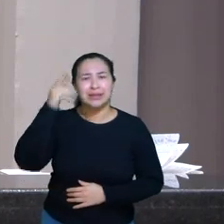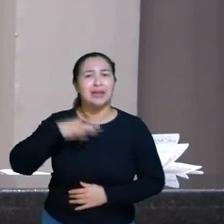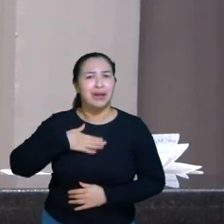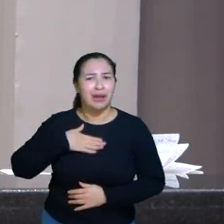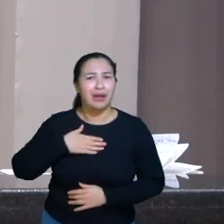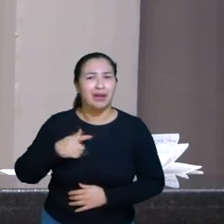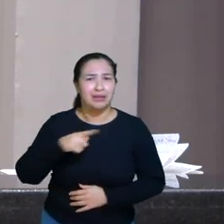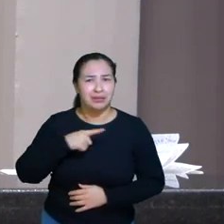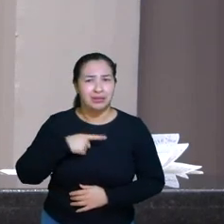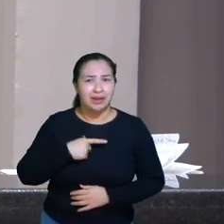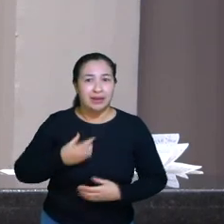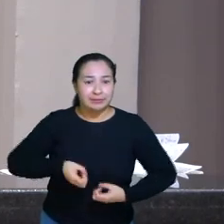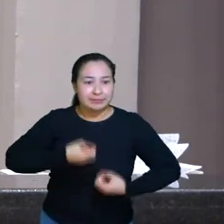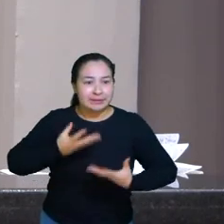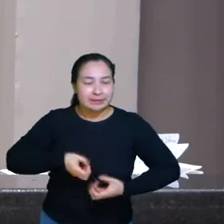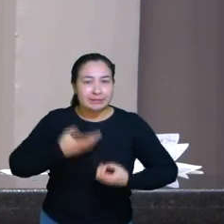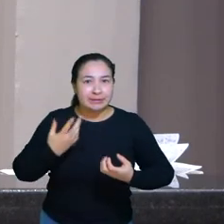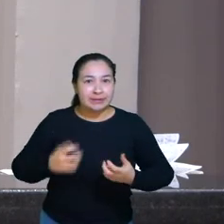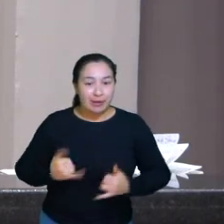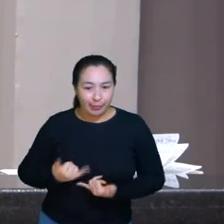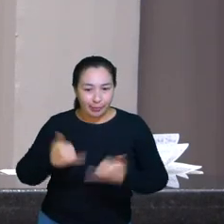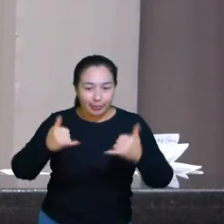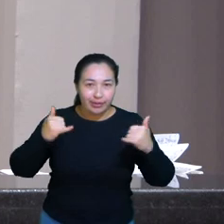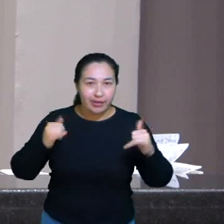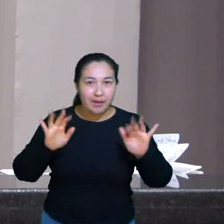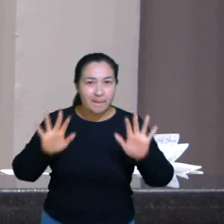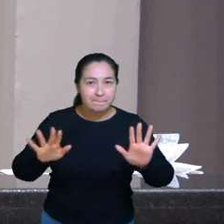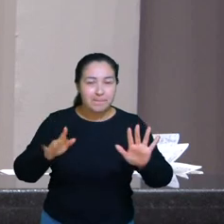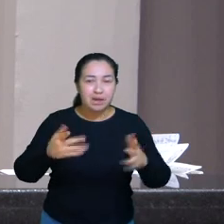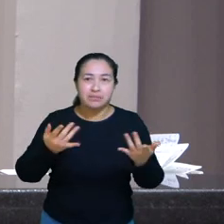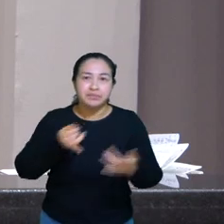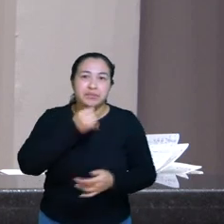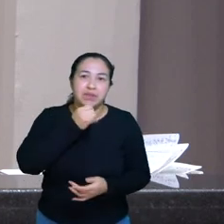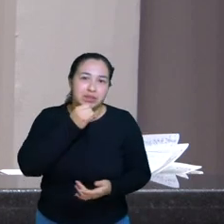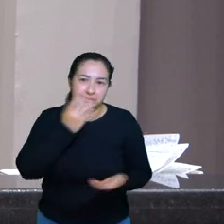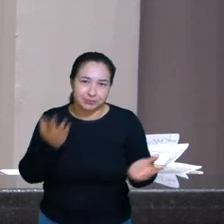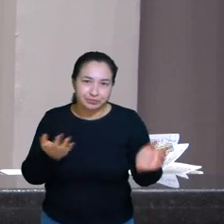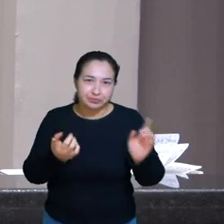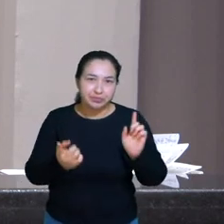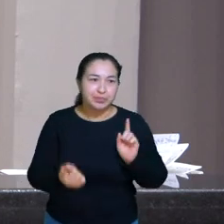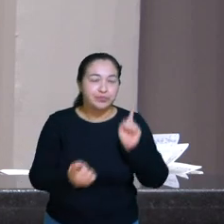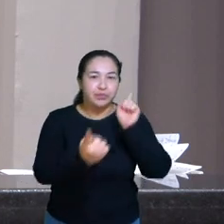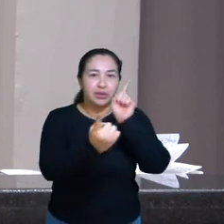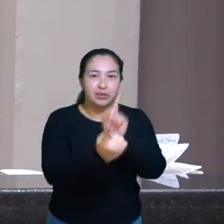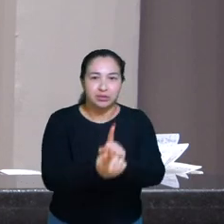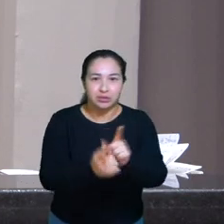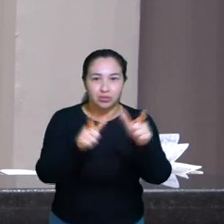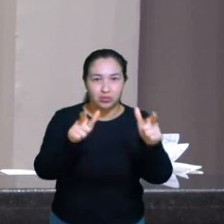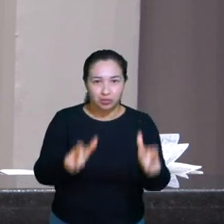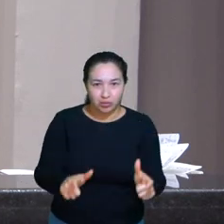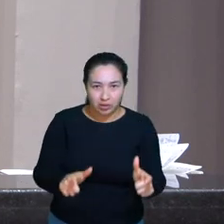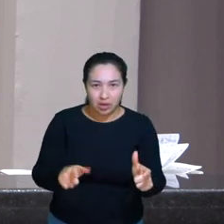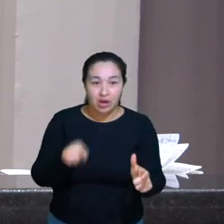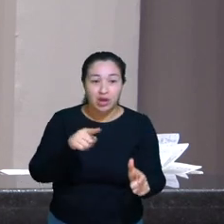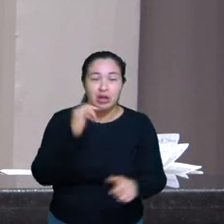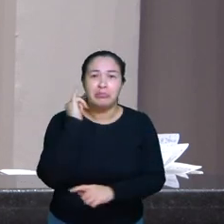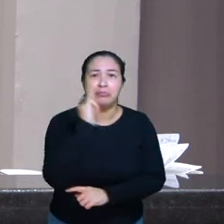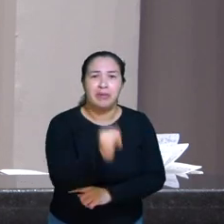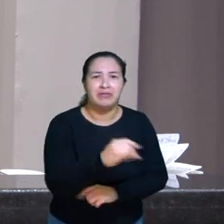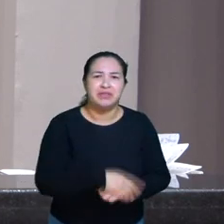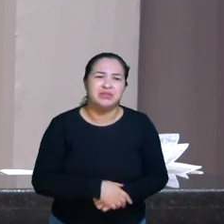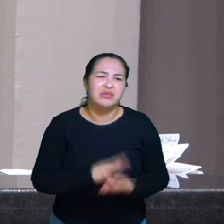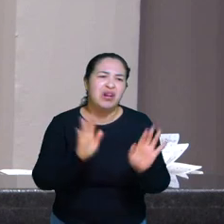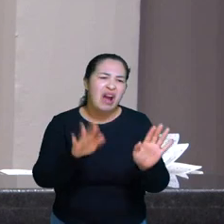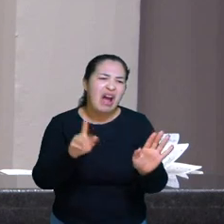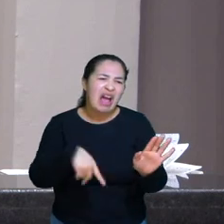mas eu não chego Eu não chego num cara que vai fazer uma ação lá no meu intestino e eu digo para ele assim meu Deus